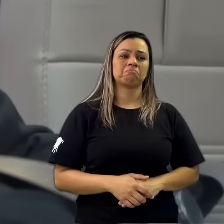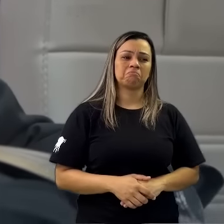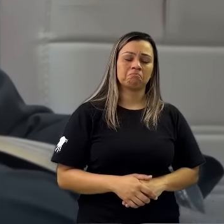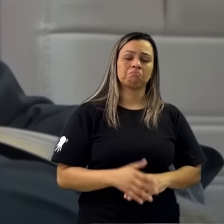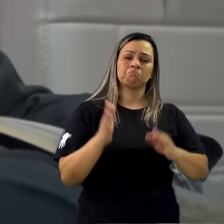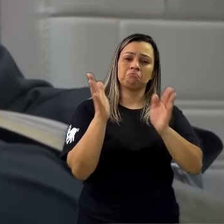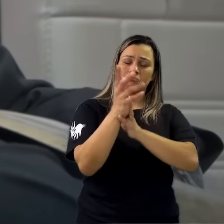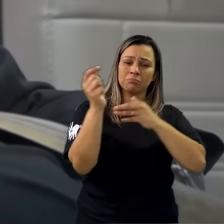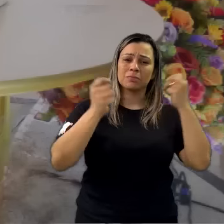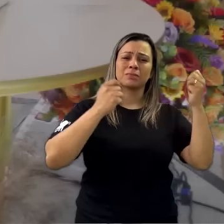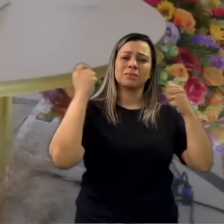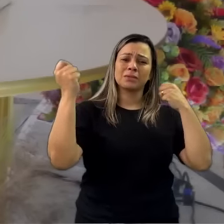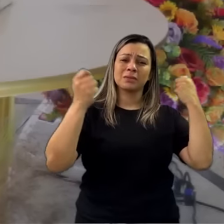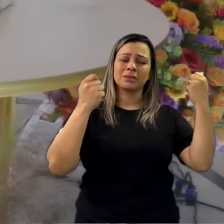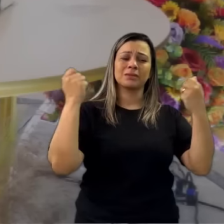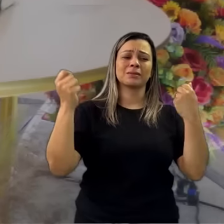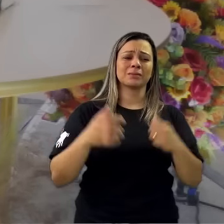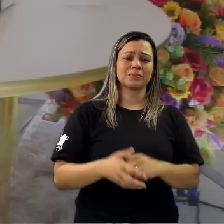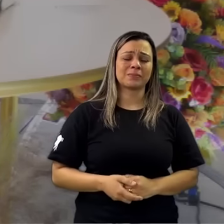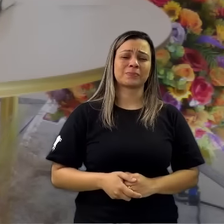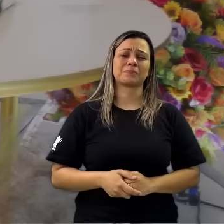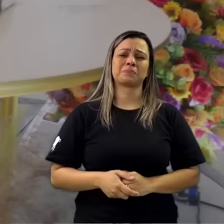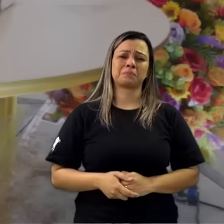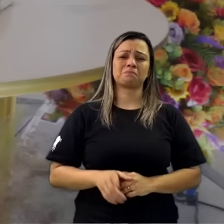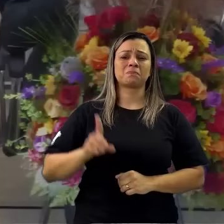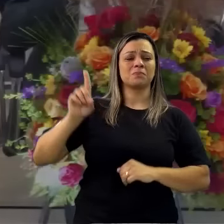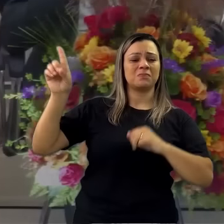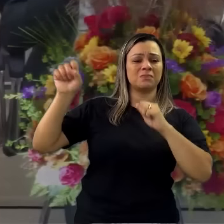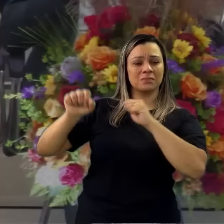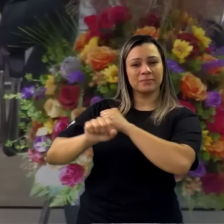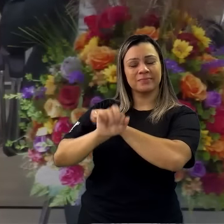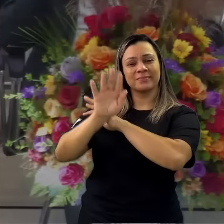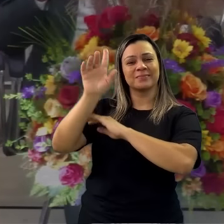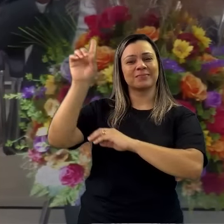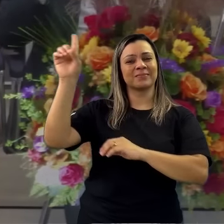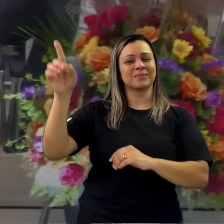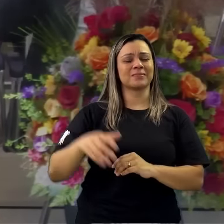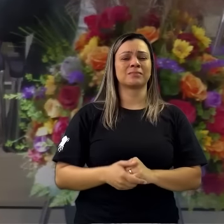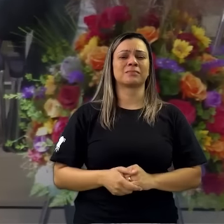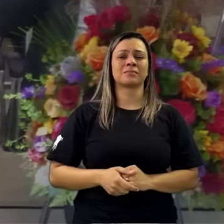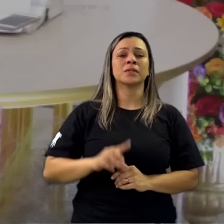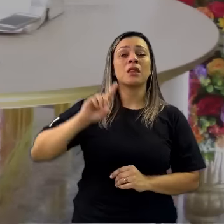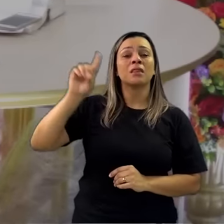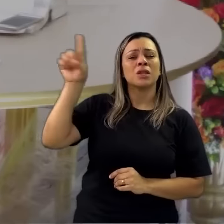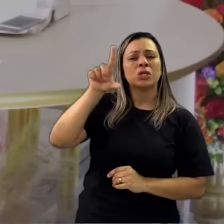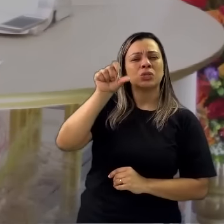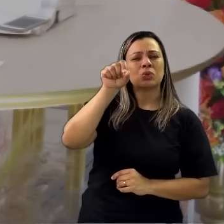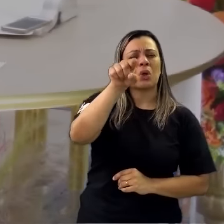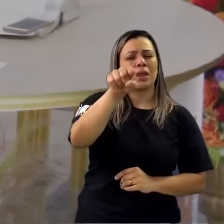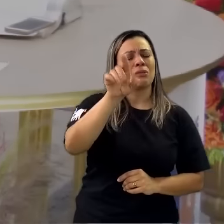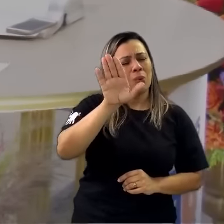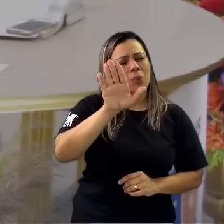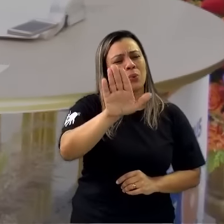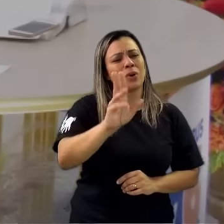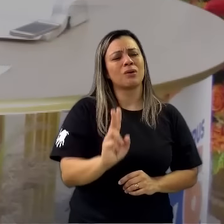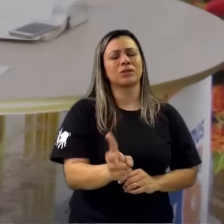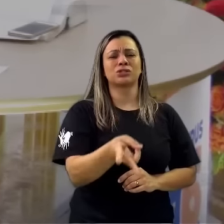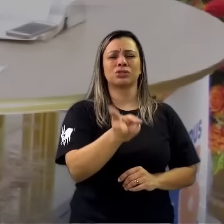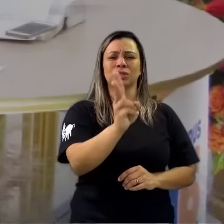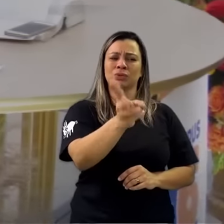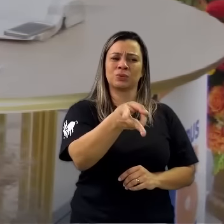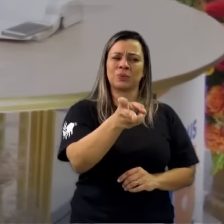aleluia Deixa Deus ser glorificado fica no lugar que Deus te colocou